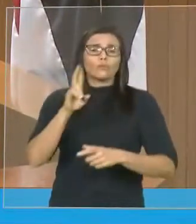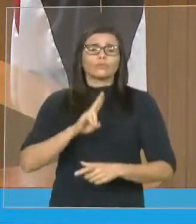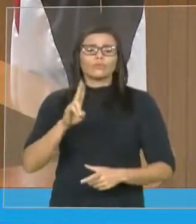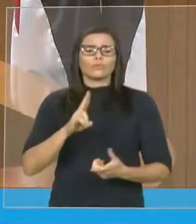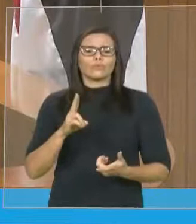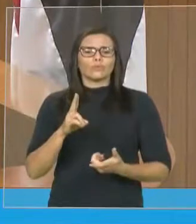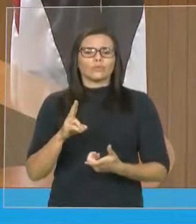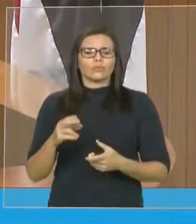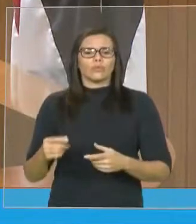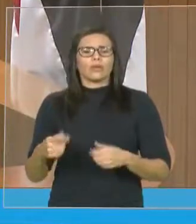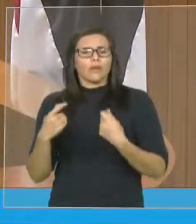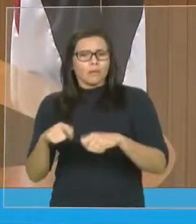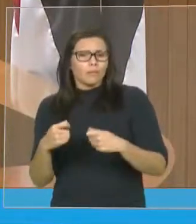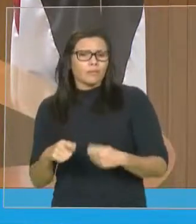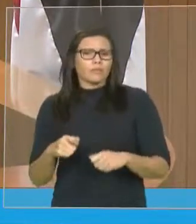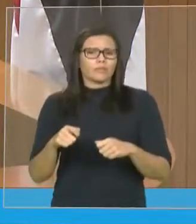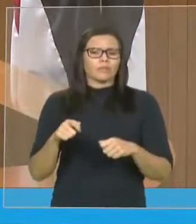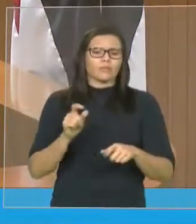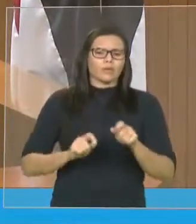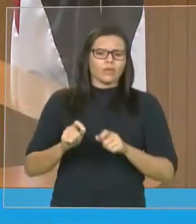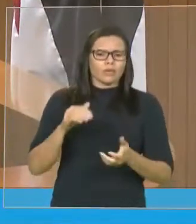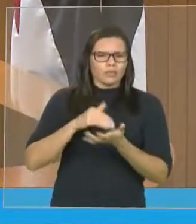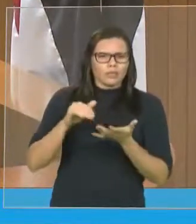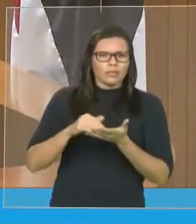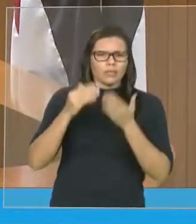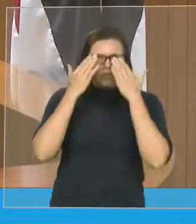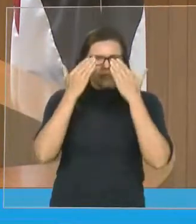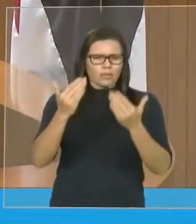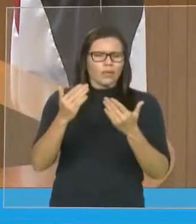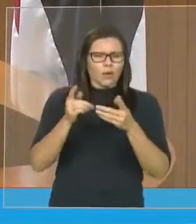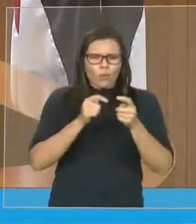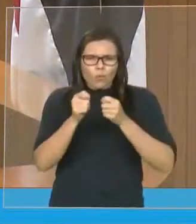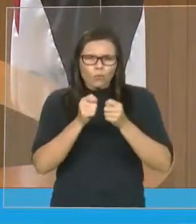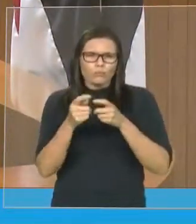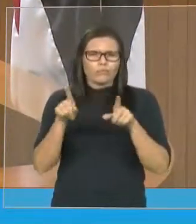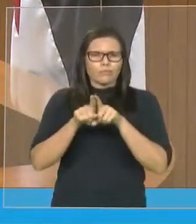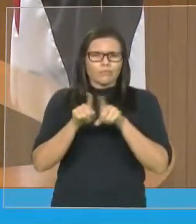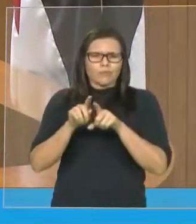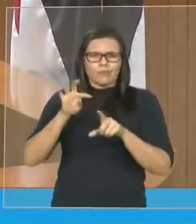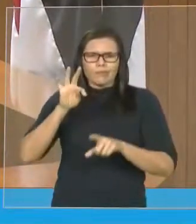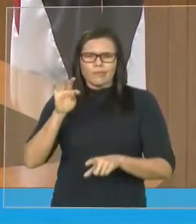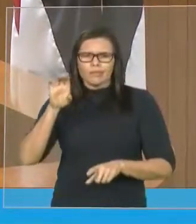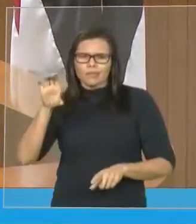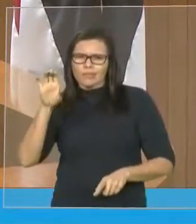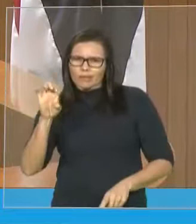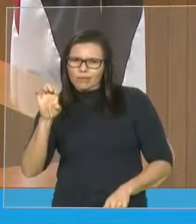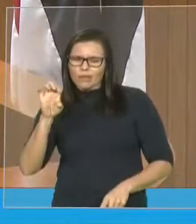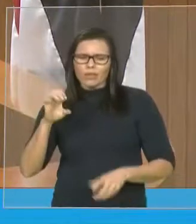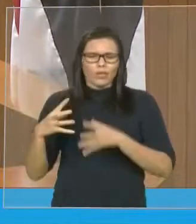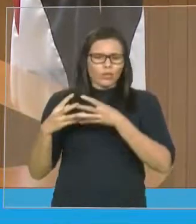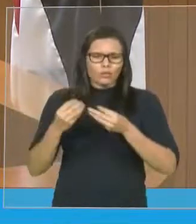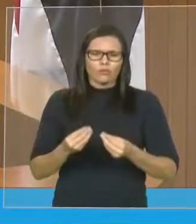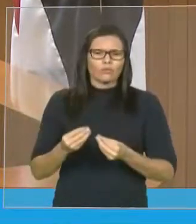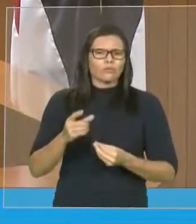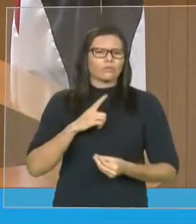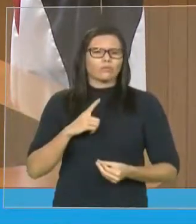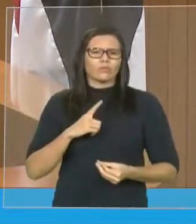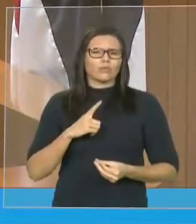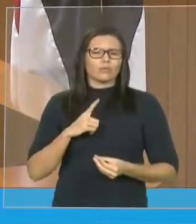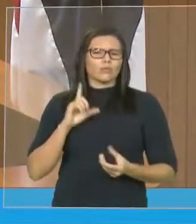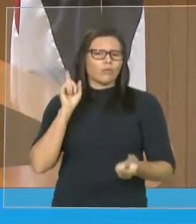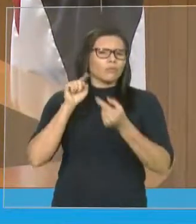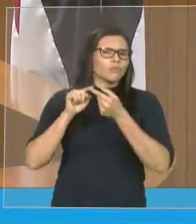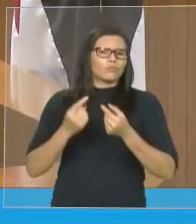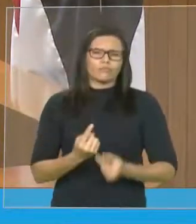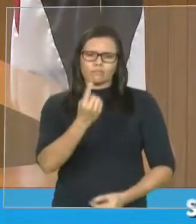União, a Controladoria Geral da União, a Secretaria de Transparência e Controle, todos temos uma agenda comum, a agenda que envolve transparência,